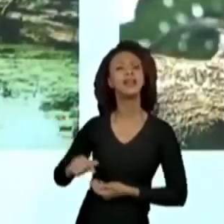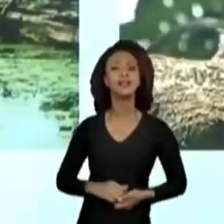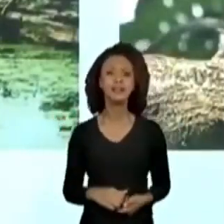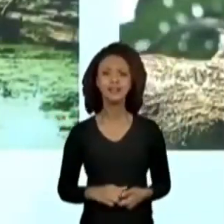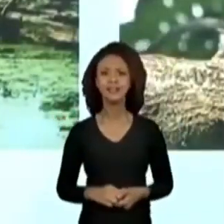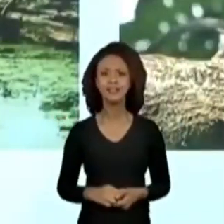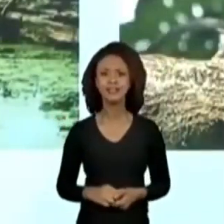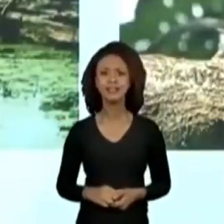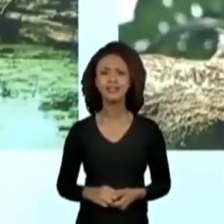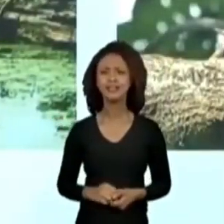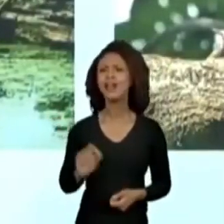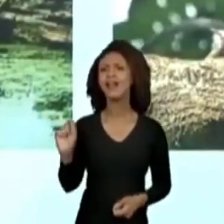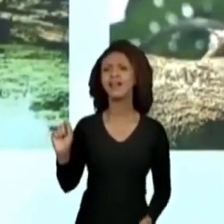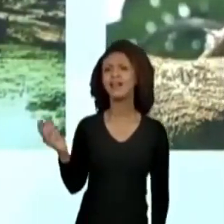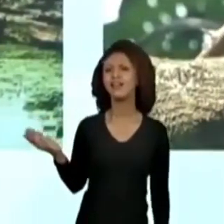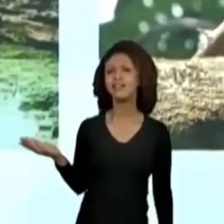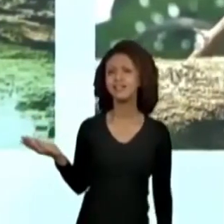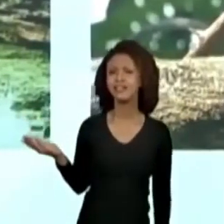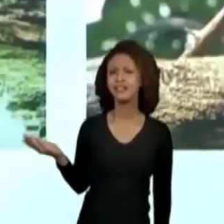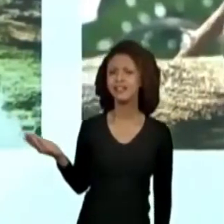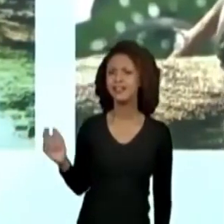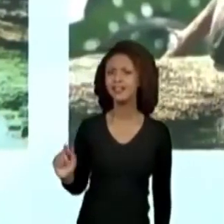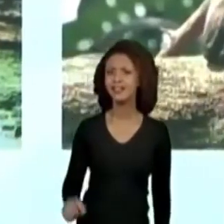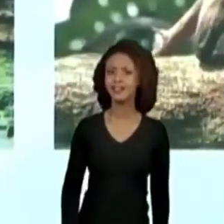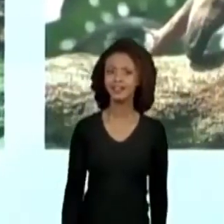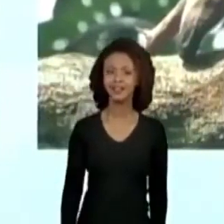Quem são esses dois?